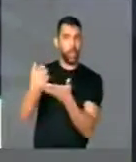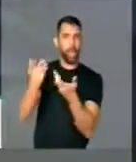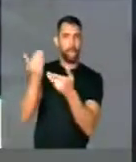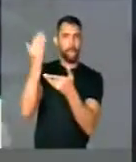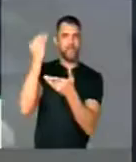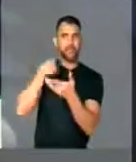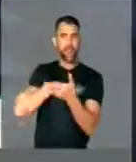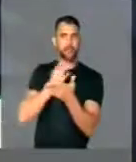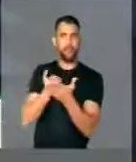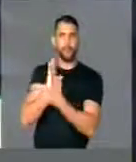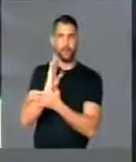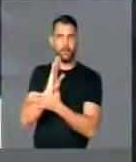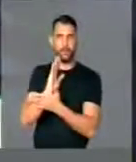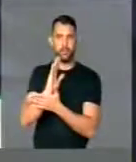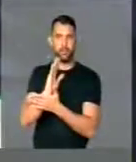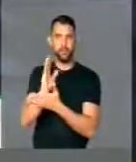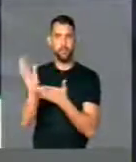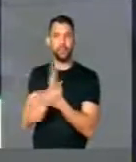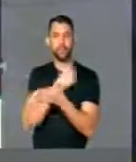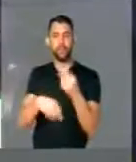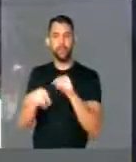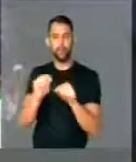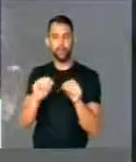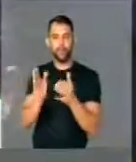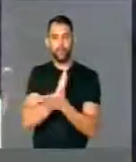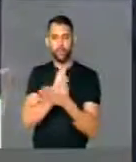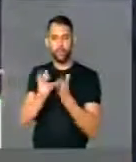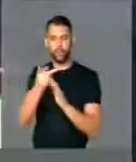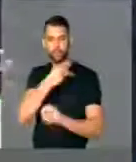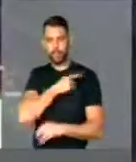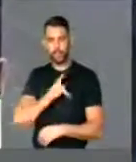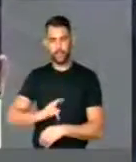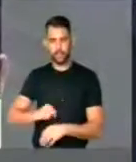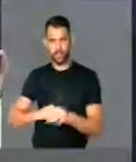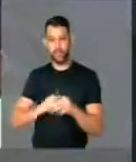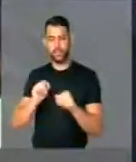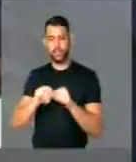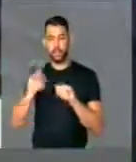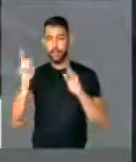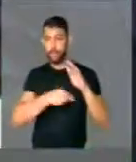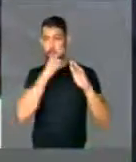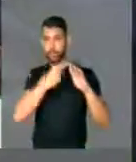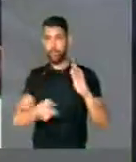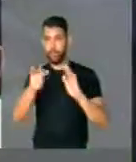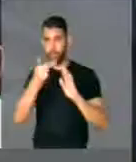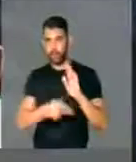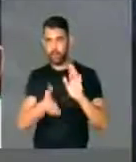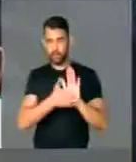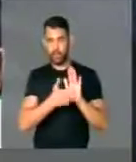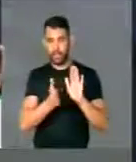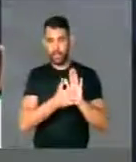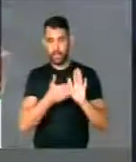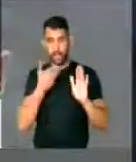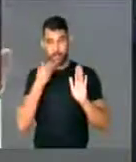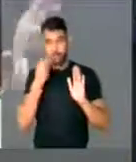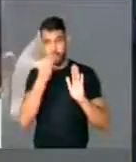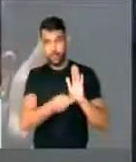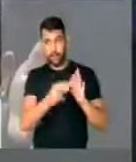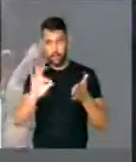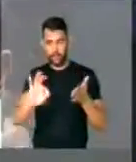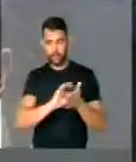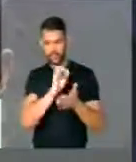a Câmara aprovou e o presidente legítimo vetou. Aqui está se dando um